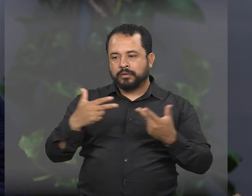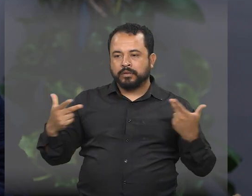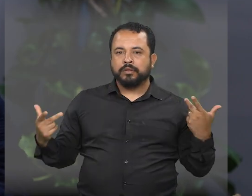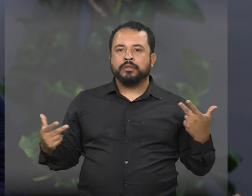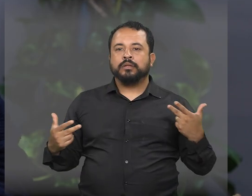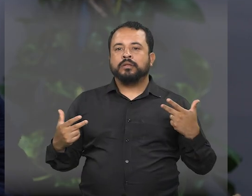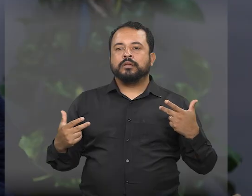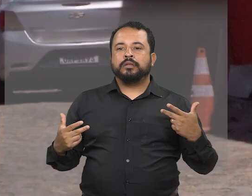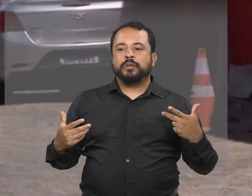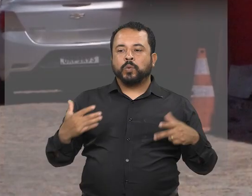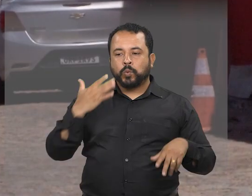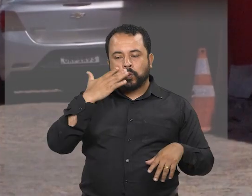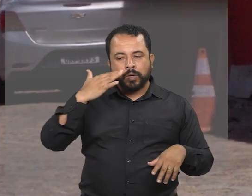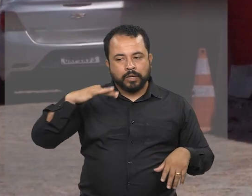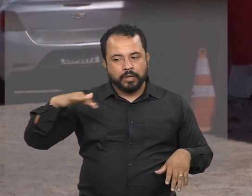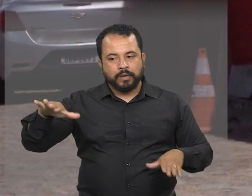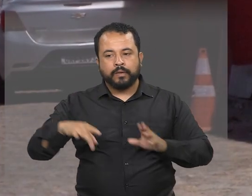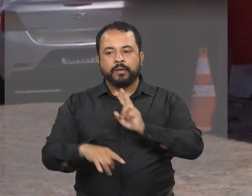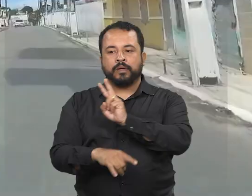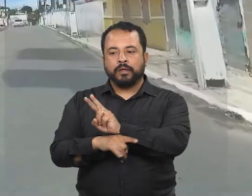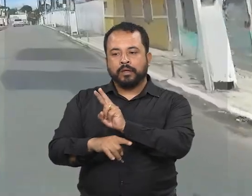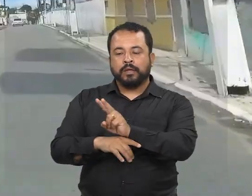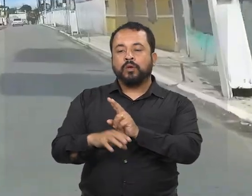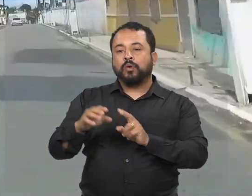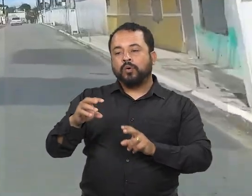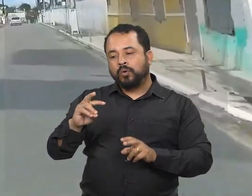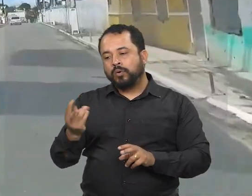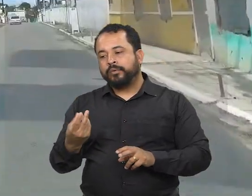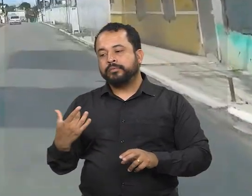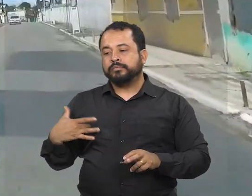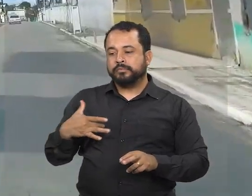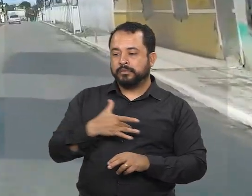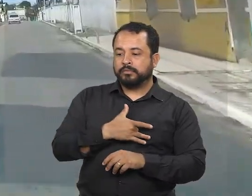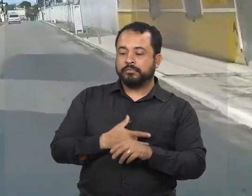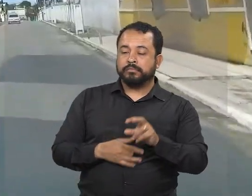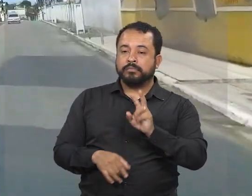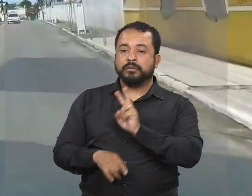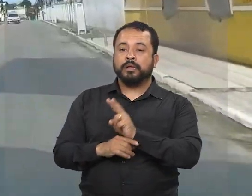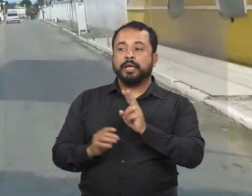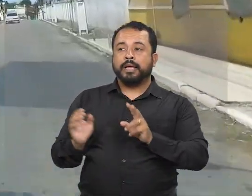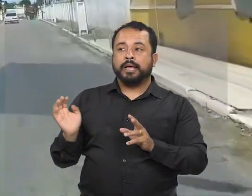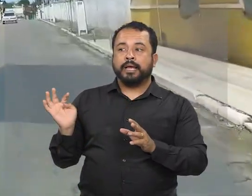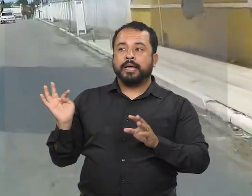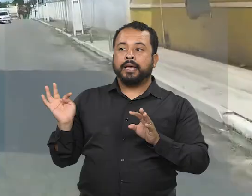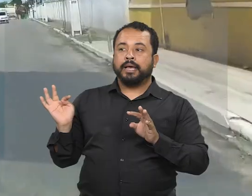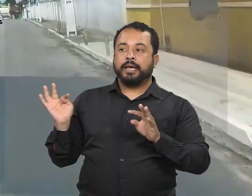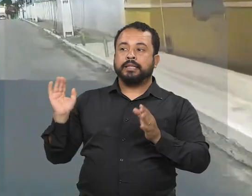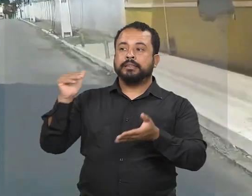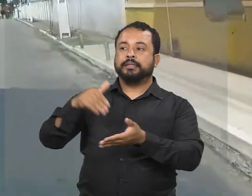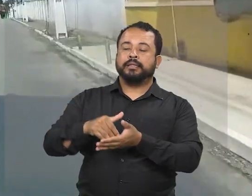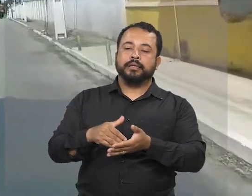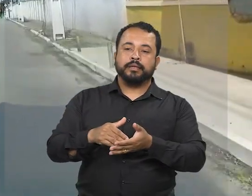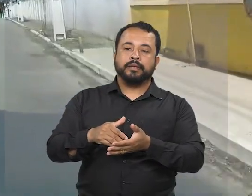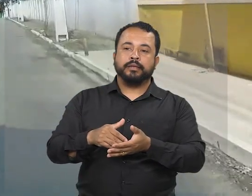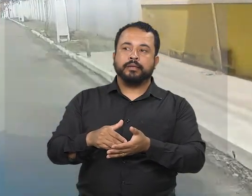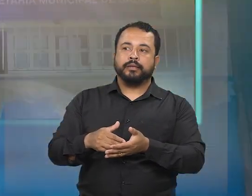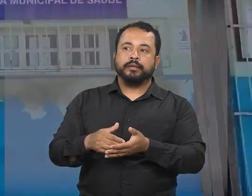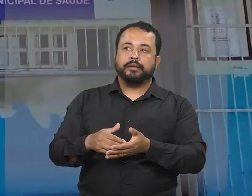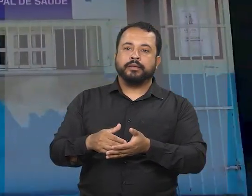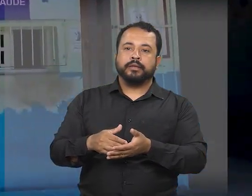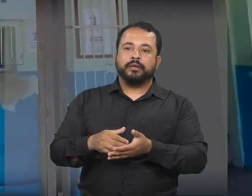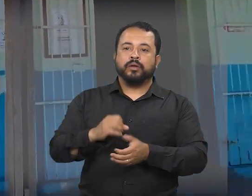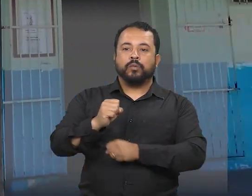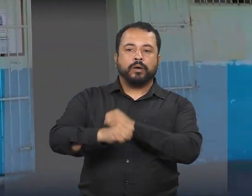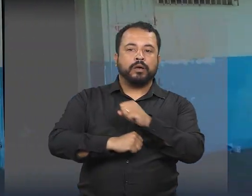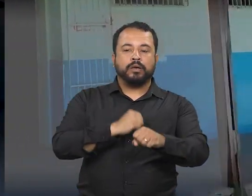de creche e também de equipamento de saúde. A expectativa é que até o final do ano algumas obras já estejam concluídas.